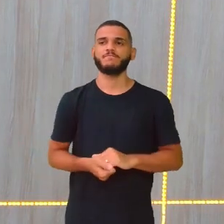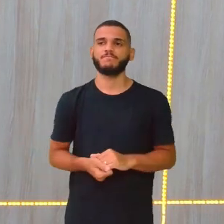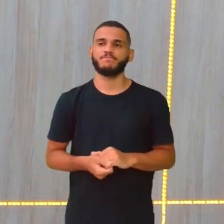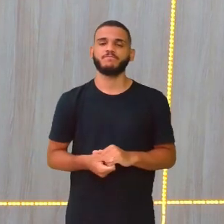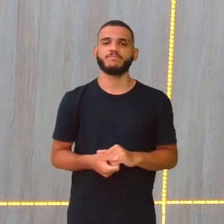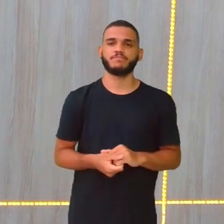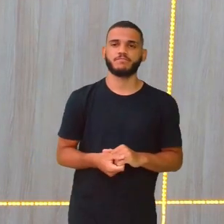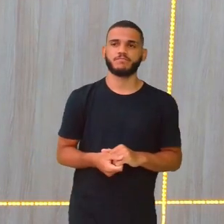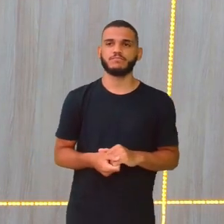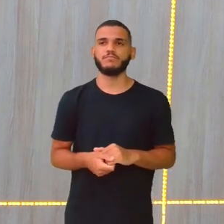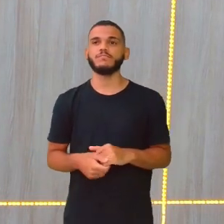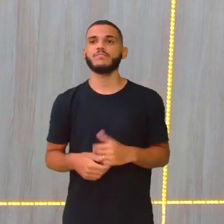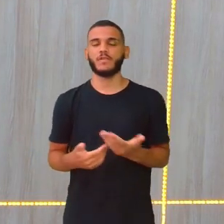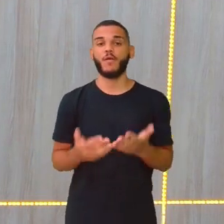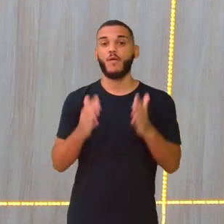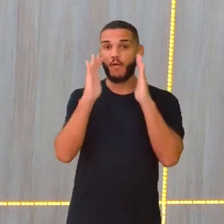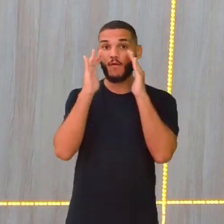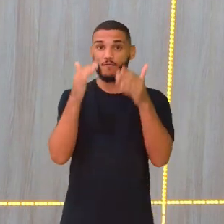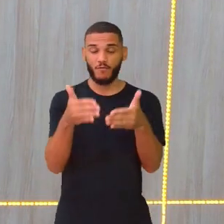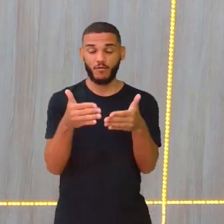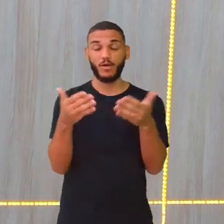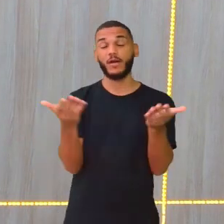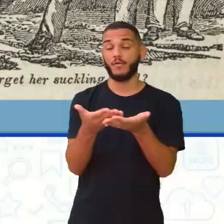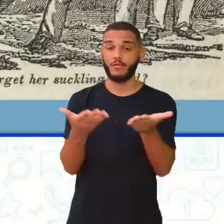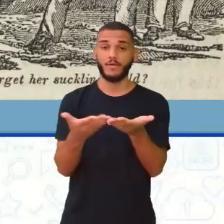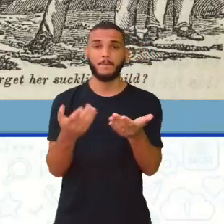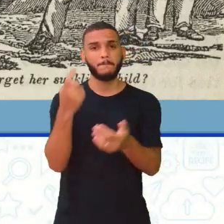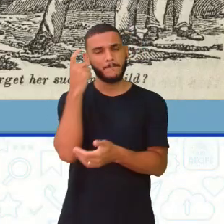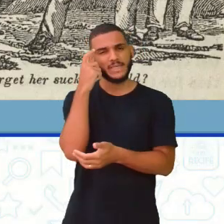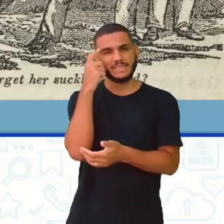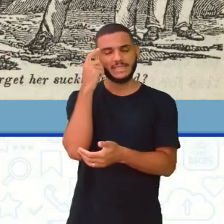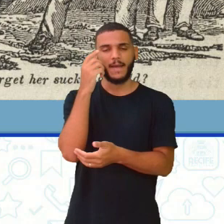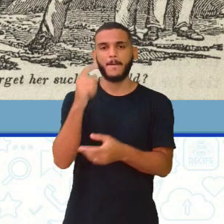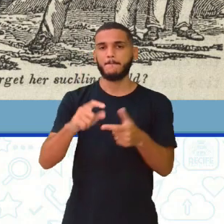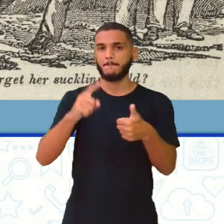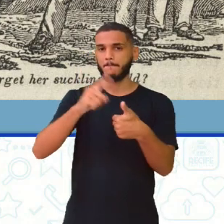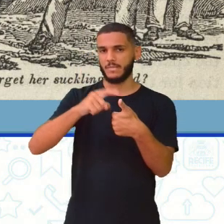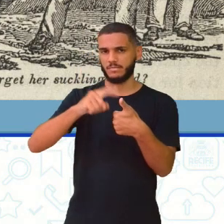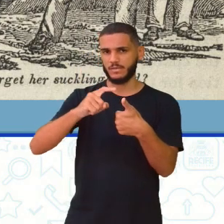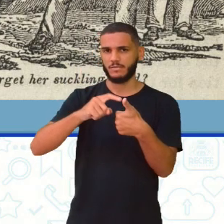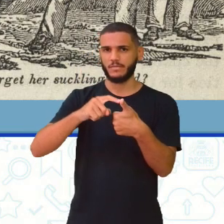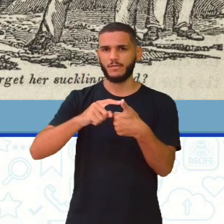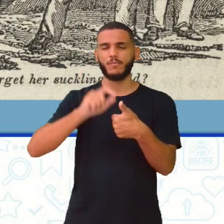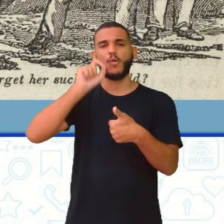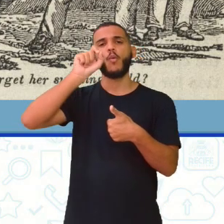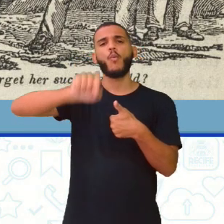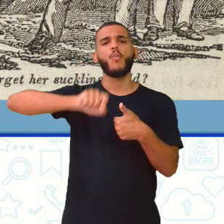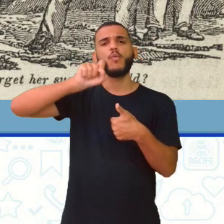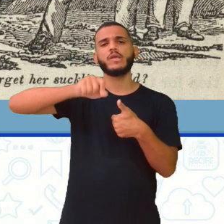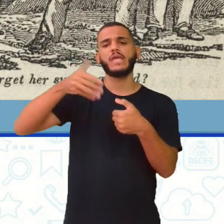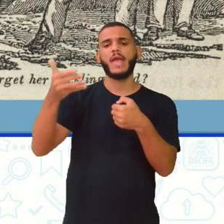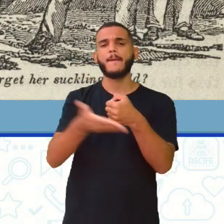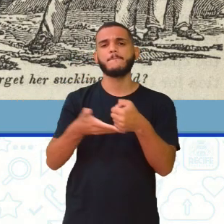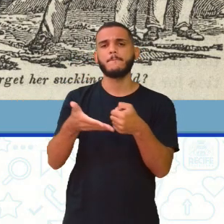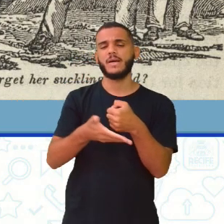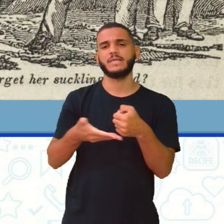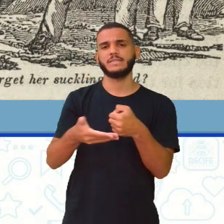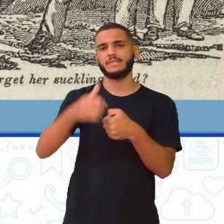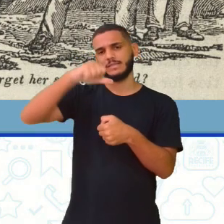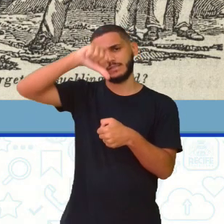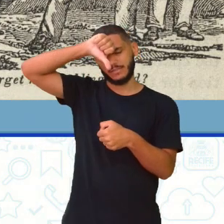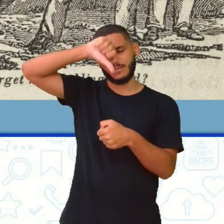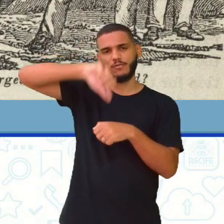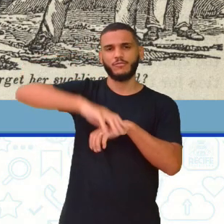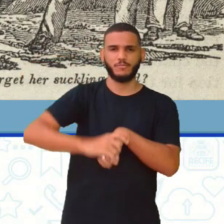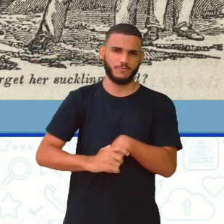E aí eu quis focar nesses... E aí vamos pensar, primeiramente, o que é que fundamenta esses estereótipos,